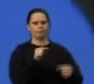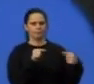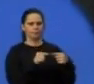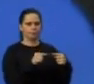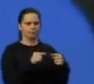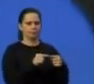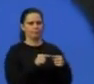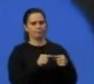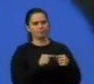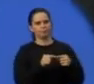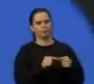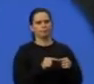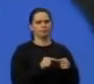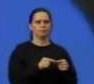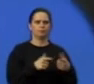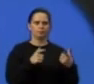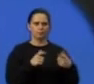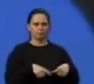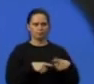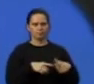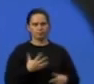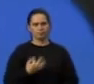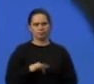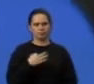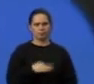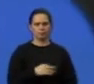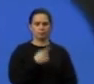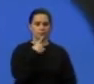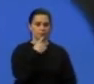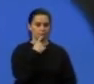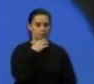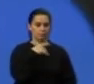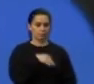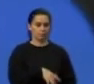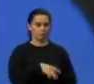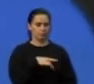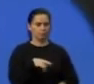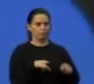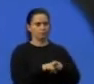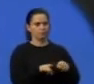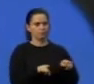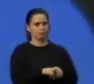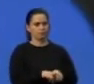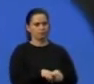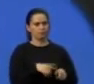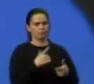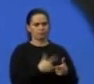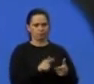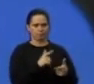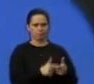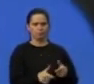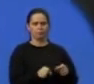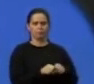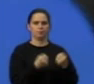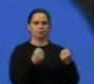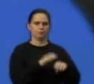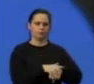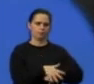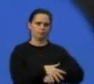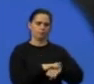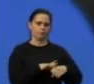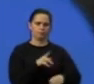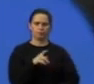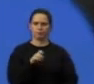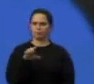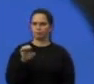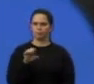relacionado à avaliação do local da lesão, sangramento e também dano tecidual, diz